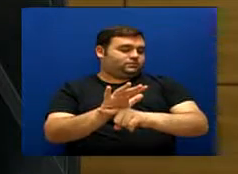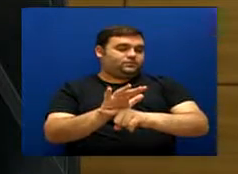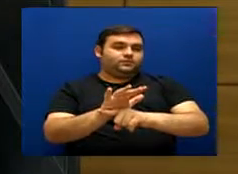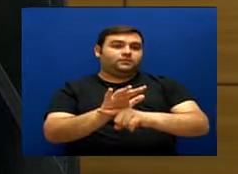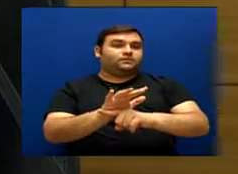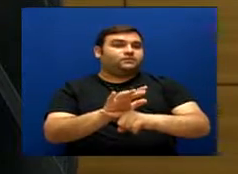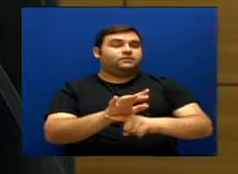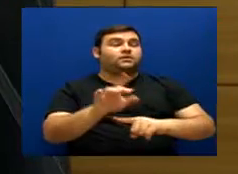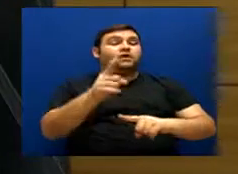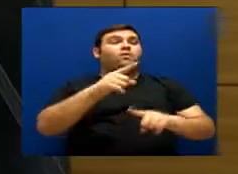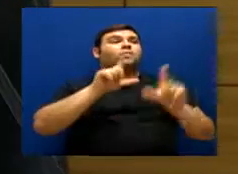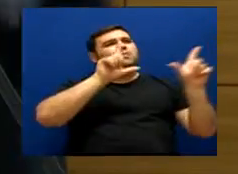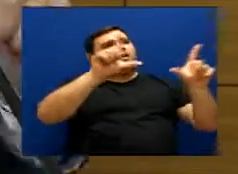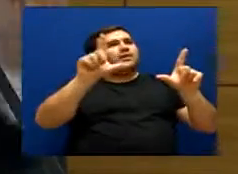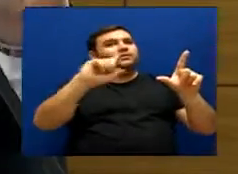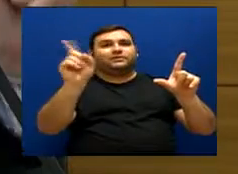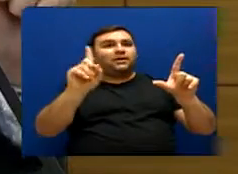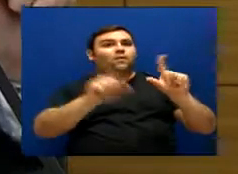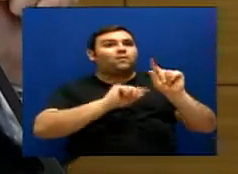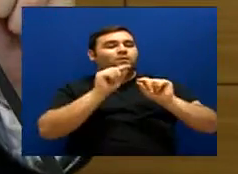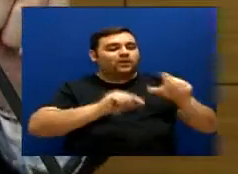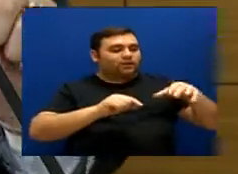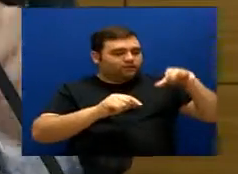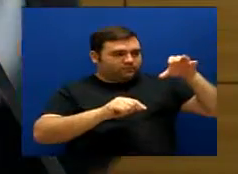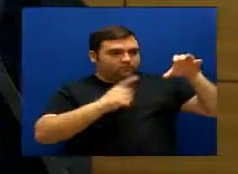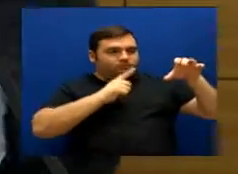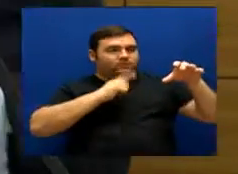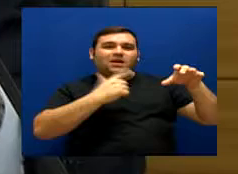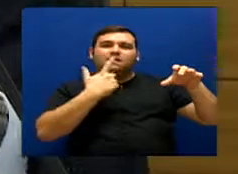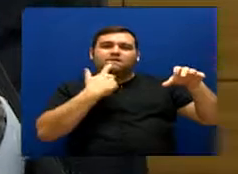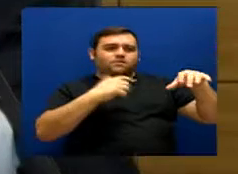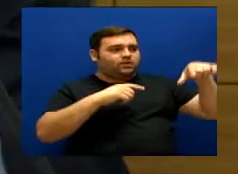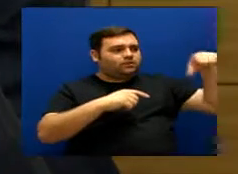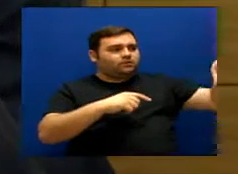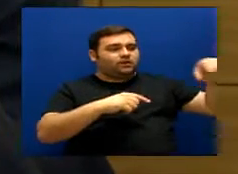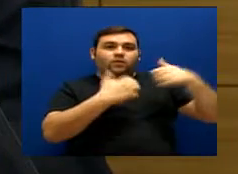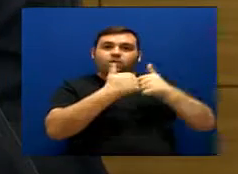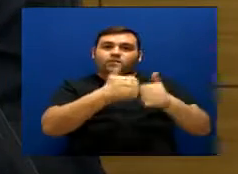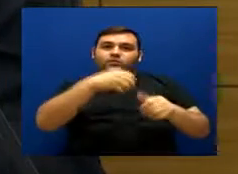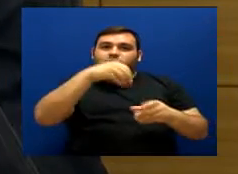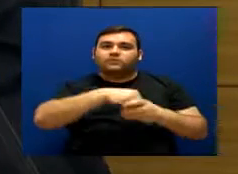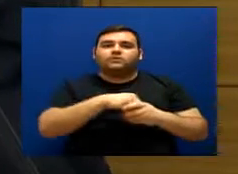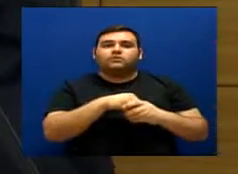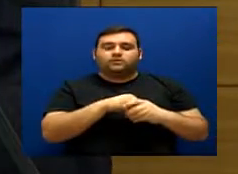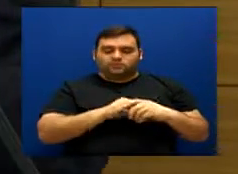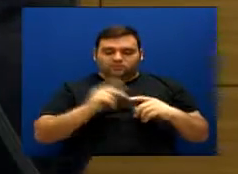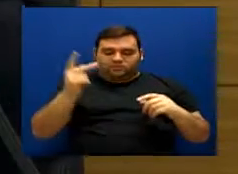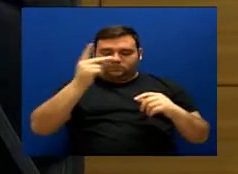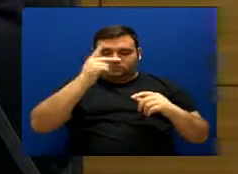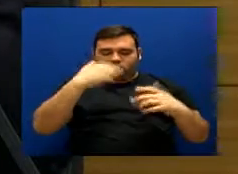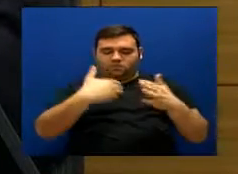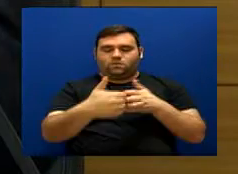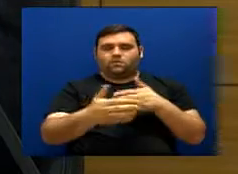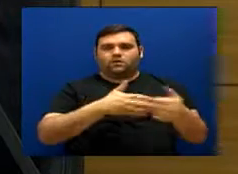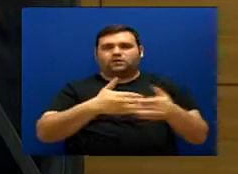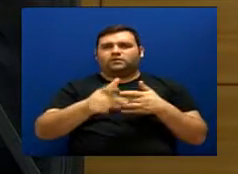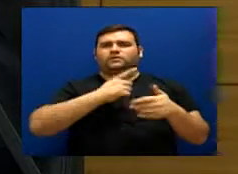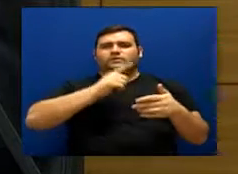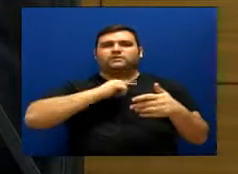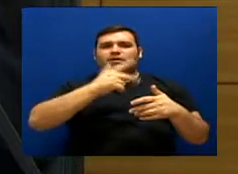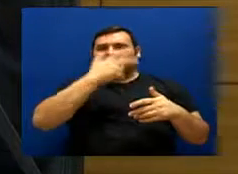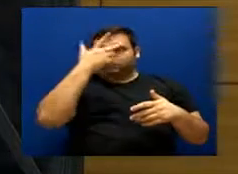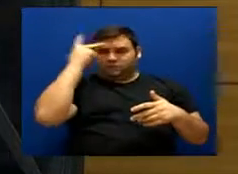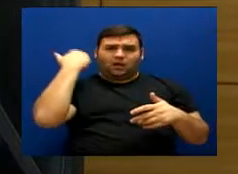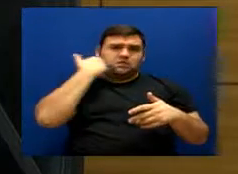Não, campanha não. Um botão de pânico dentro do ônibus. Qualquer assédio que houver no ônibus, a pessoa vai apertar